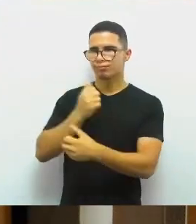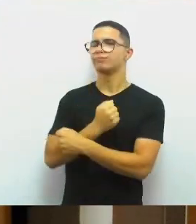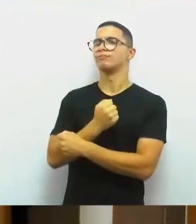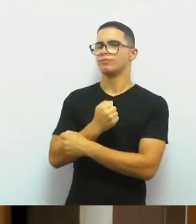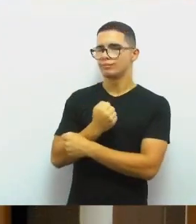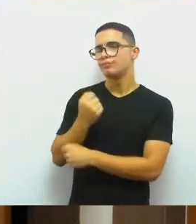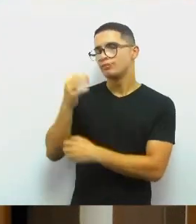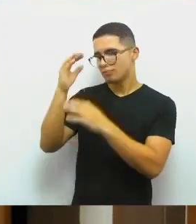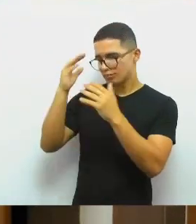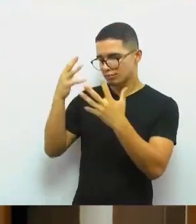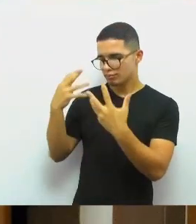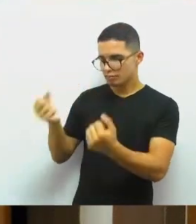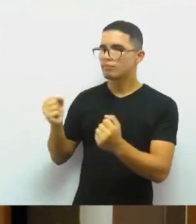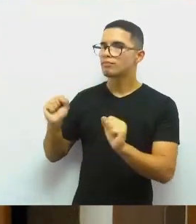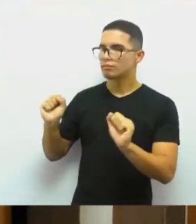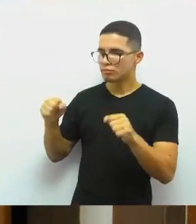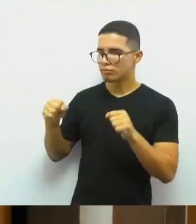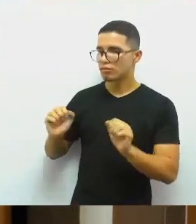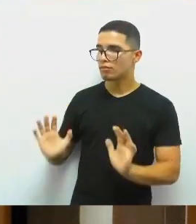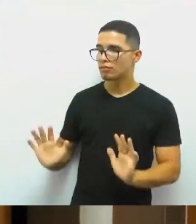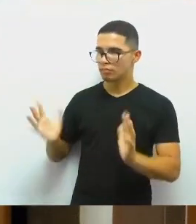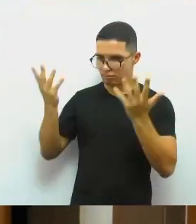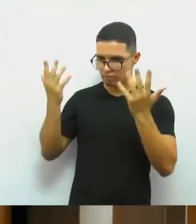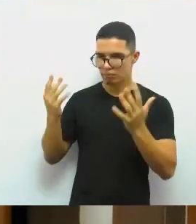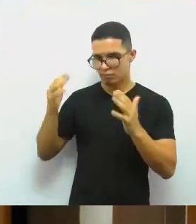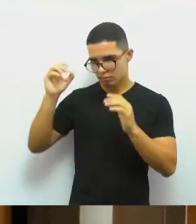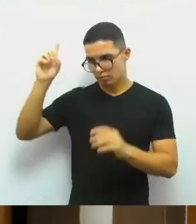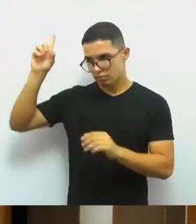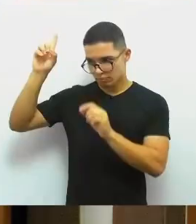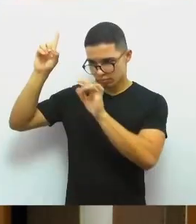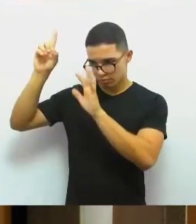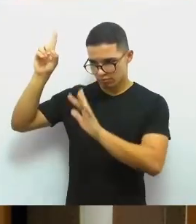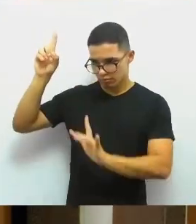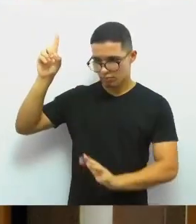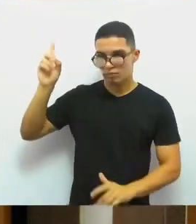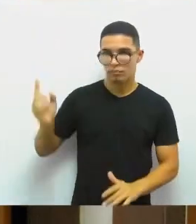é merecedora de mais uma homenagem dessa. Deus abençoe.